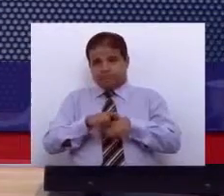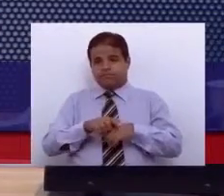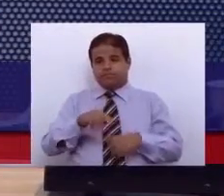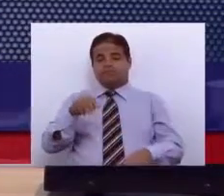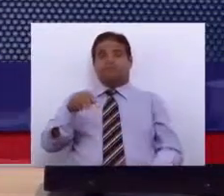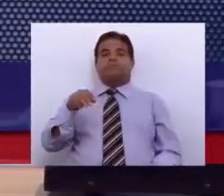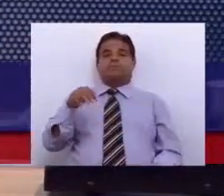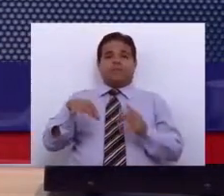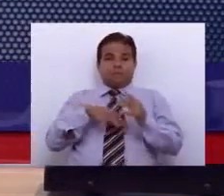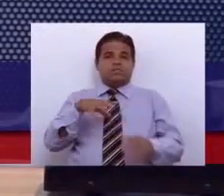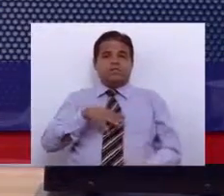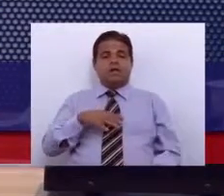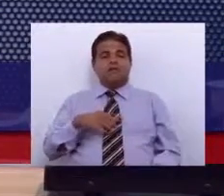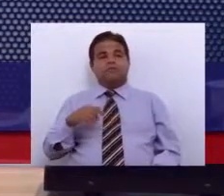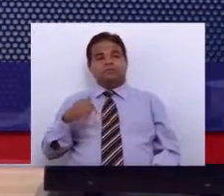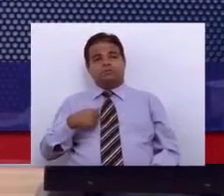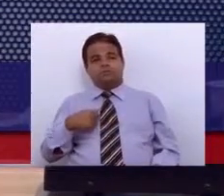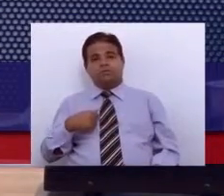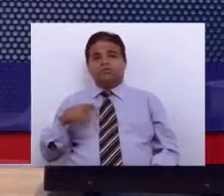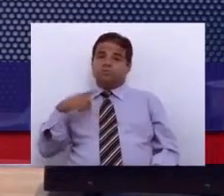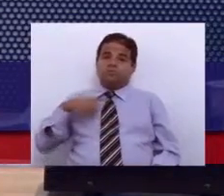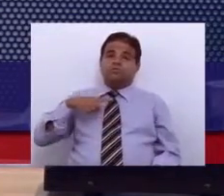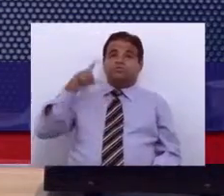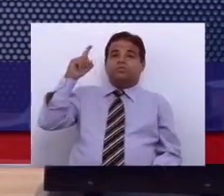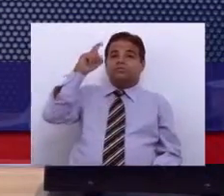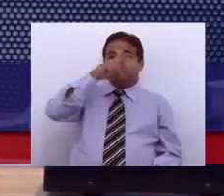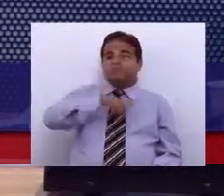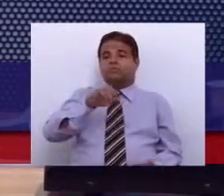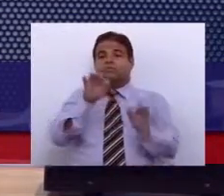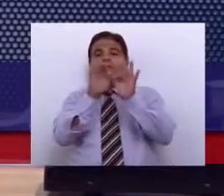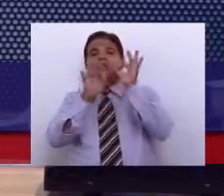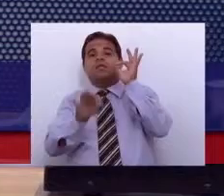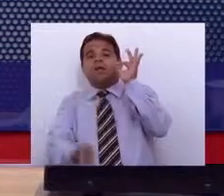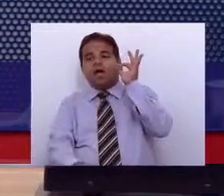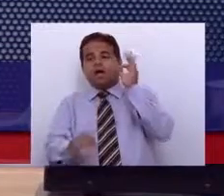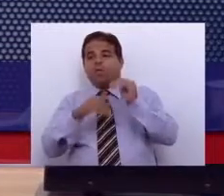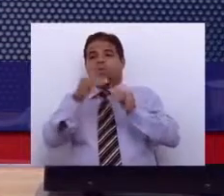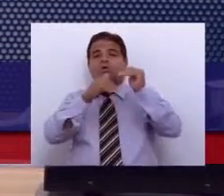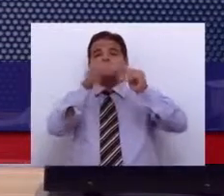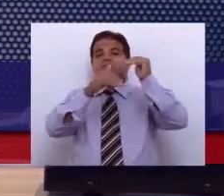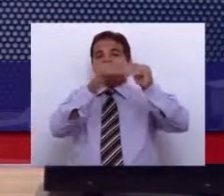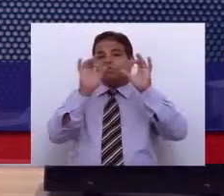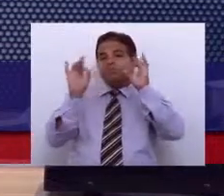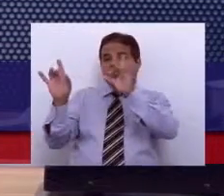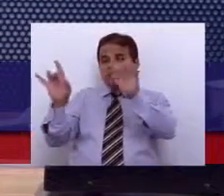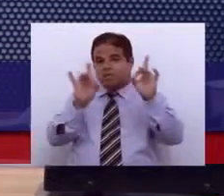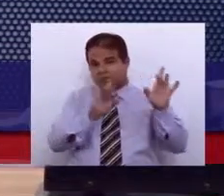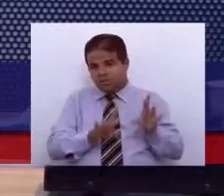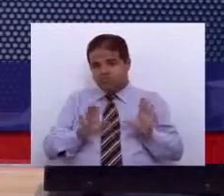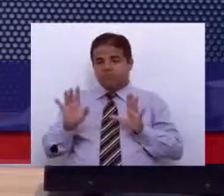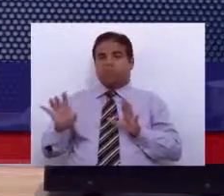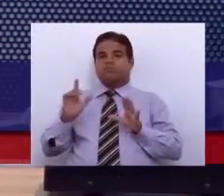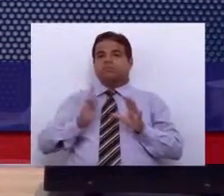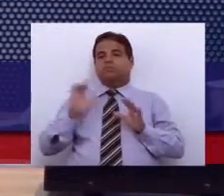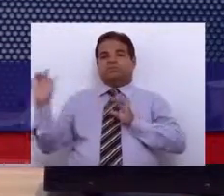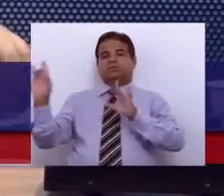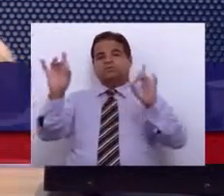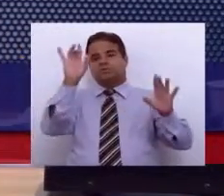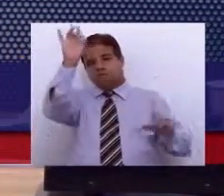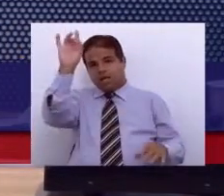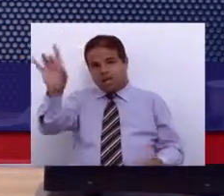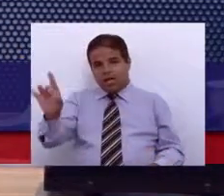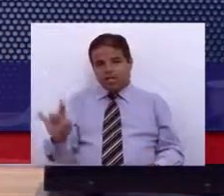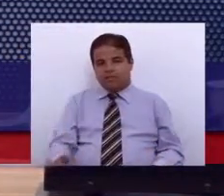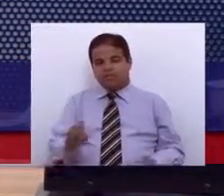municipal é eu tenho dificuldade para detalhar o procedimento específico e particularizado de cada item